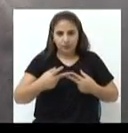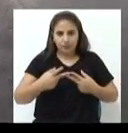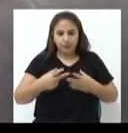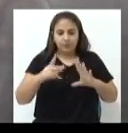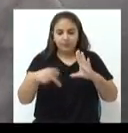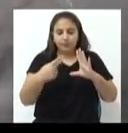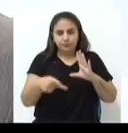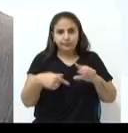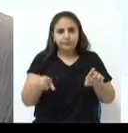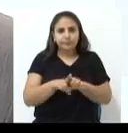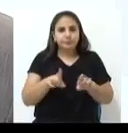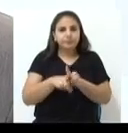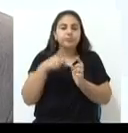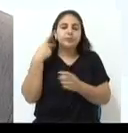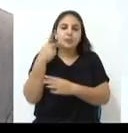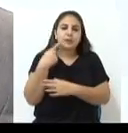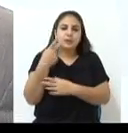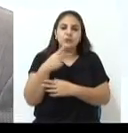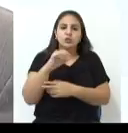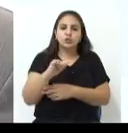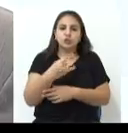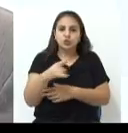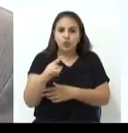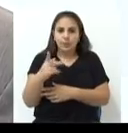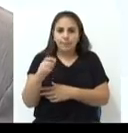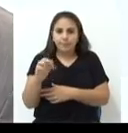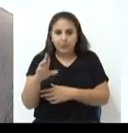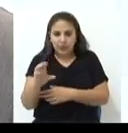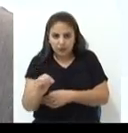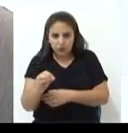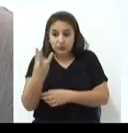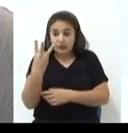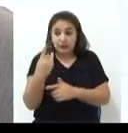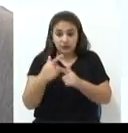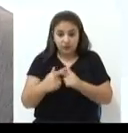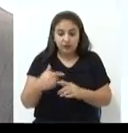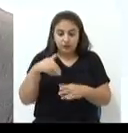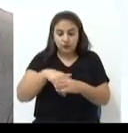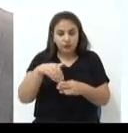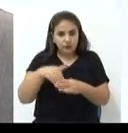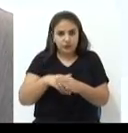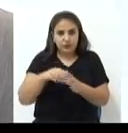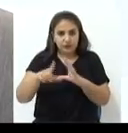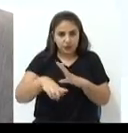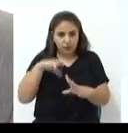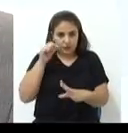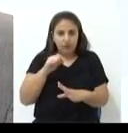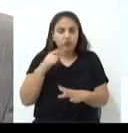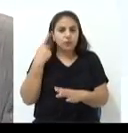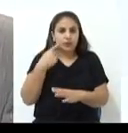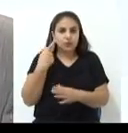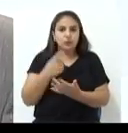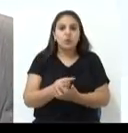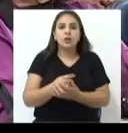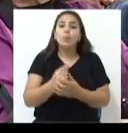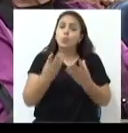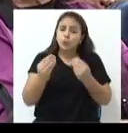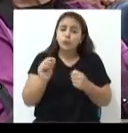Pedro Nunes, que ao longo de seus 3 mandatos, muito tem feito por esta parcela da